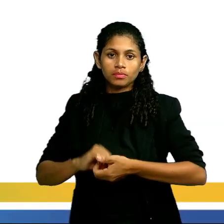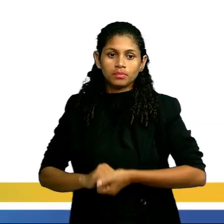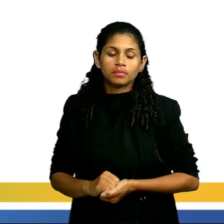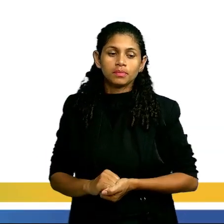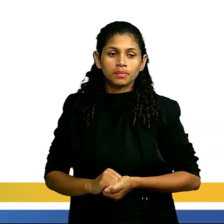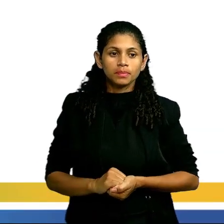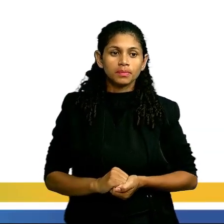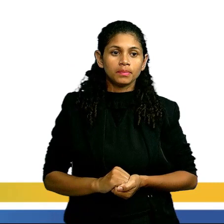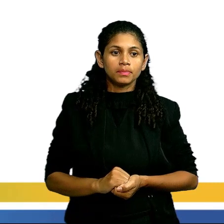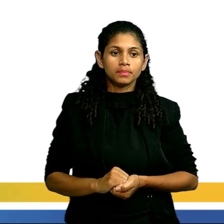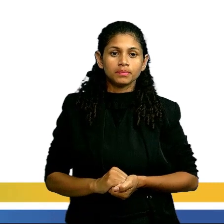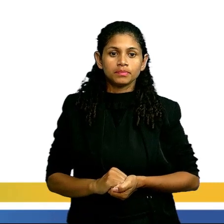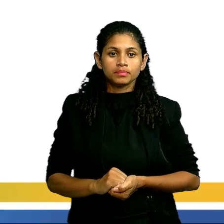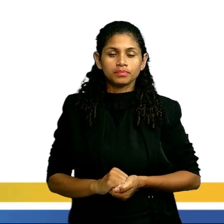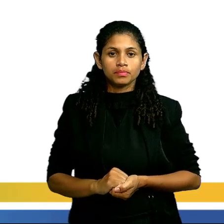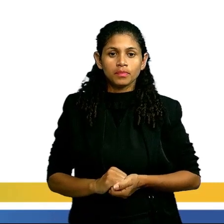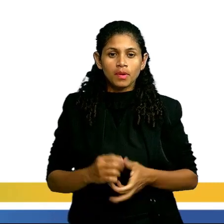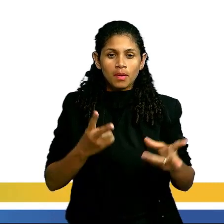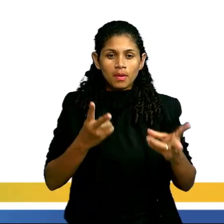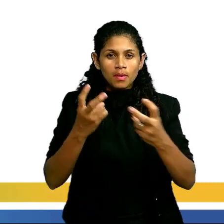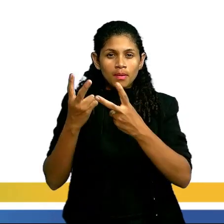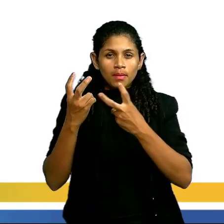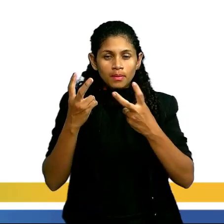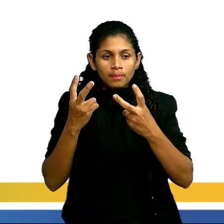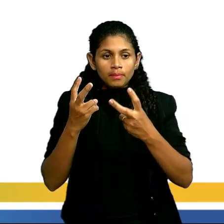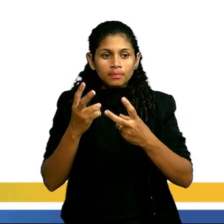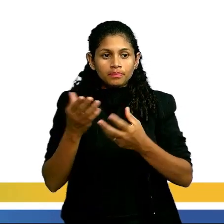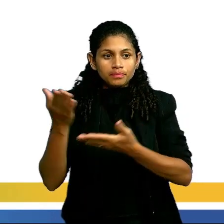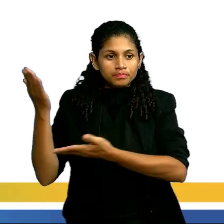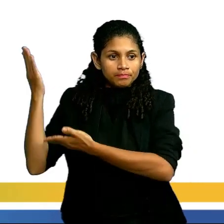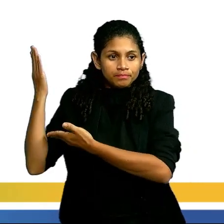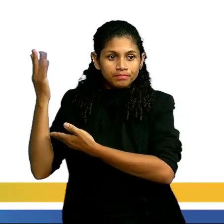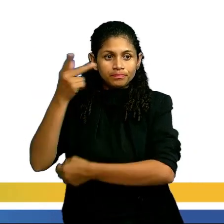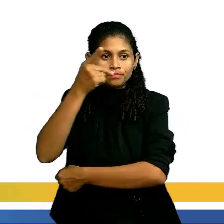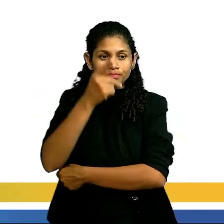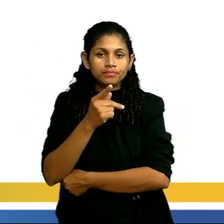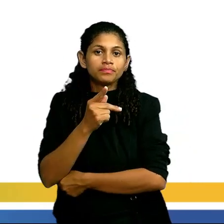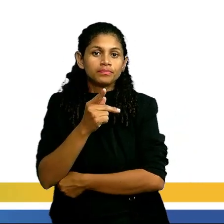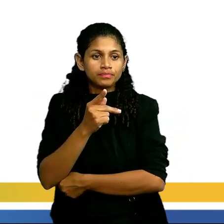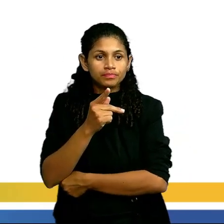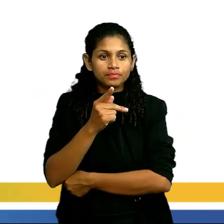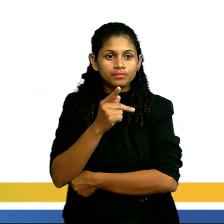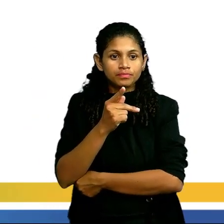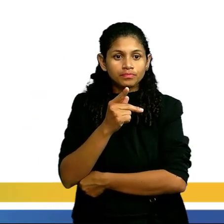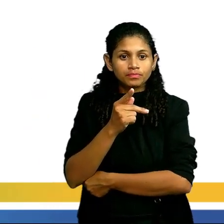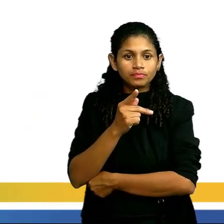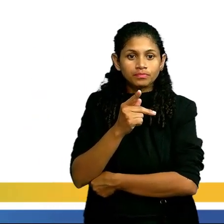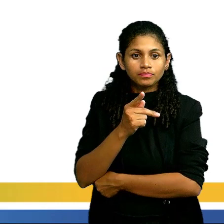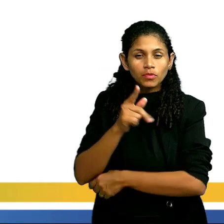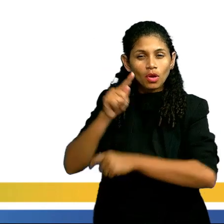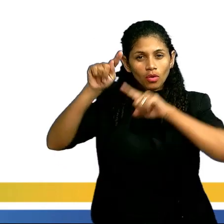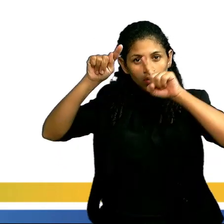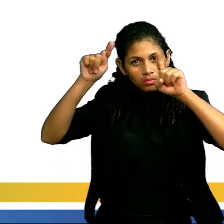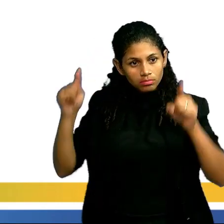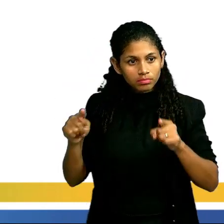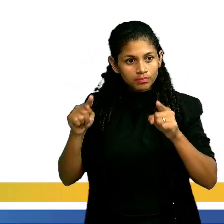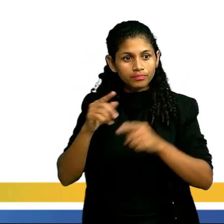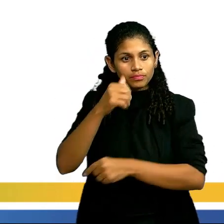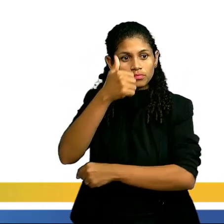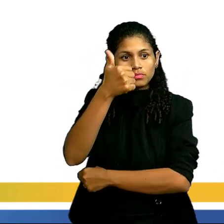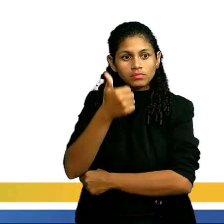fazer. Então, observe aí, no primeiro momento, P, perímetro, a gente vai somar